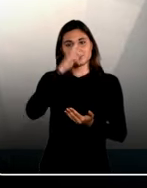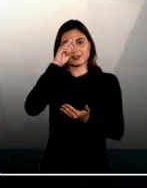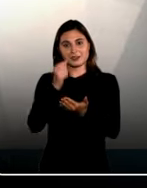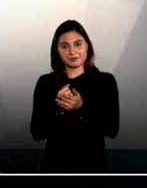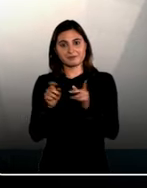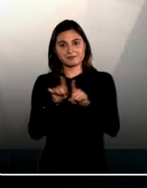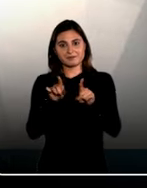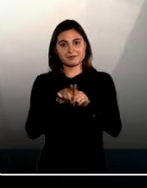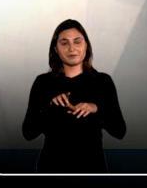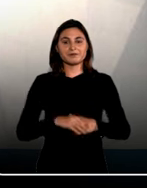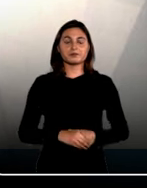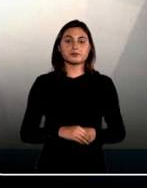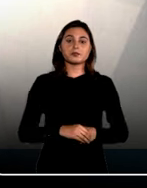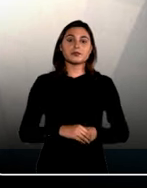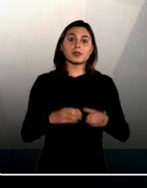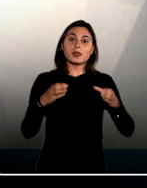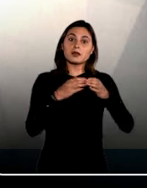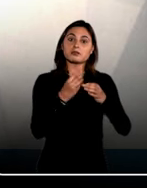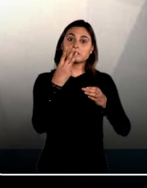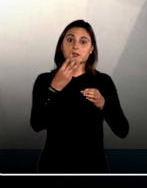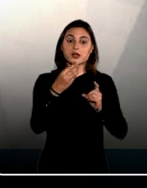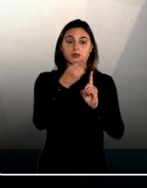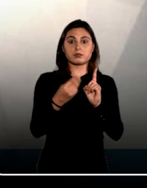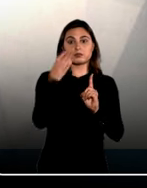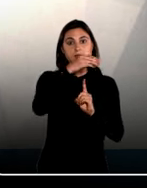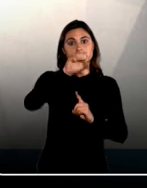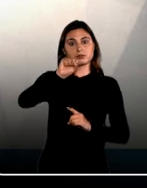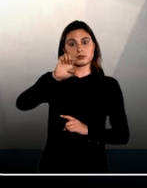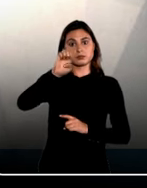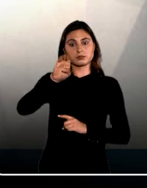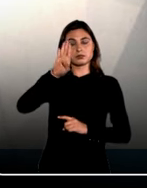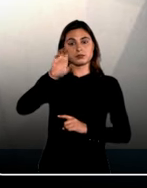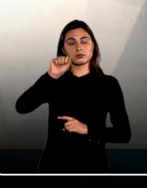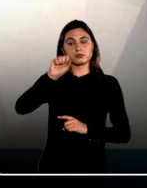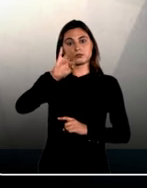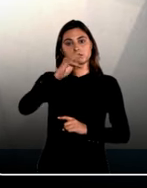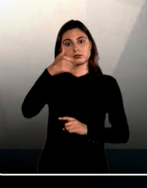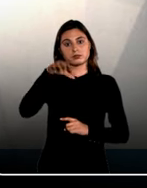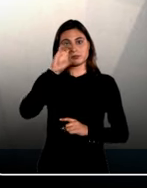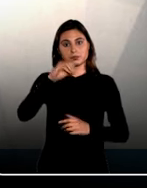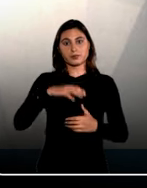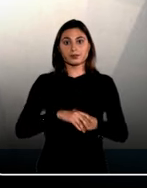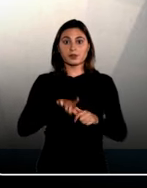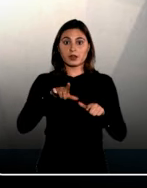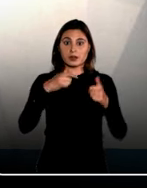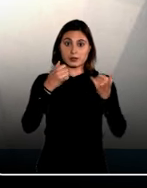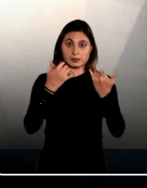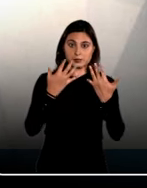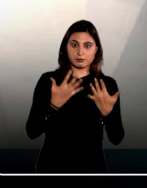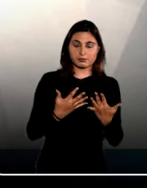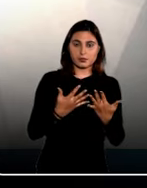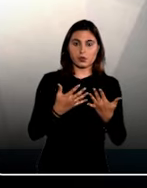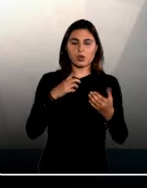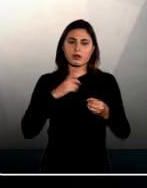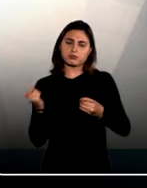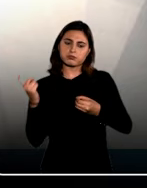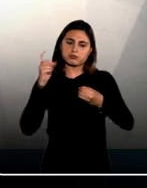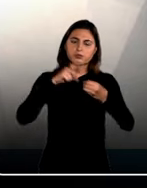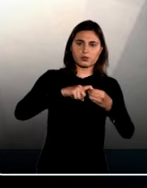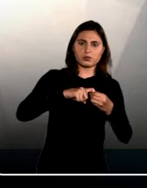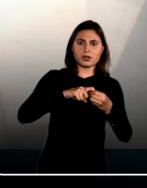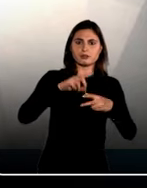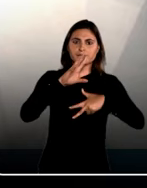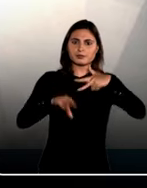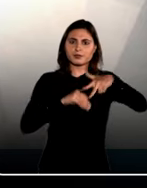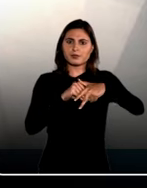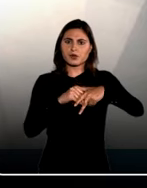sessão foi o ministro Sebastião Rei Júnior que ponderou que admitir a incidência da insignificância na hipótese de reiteração Com base no